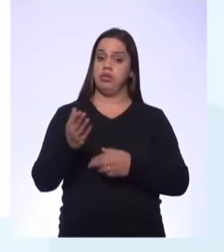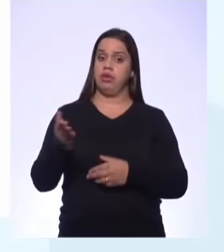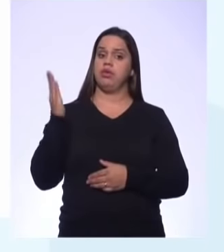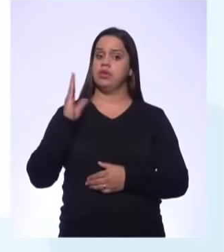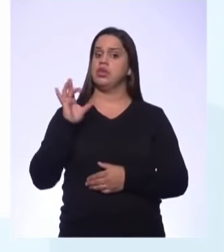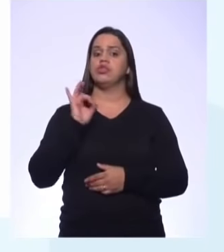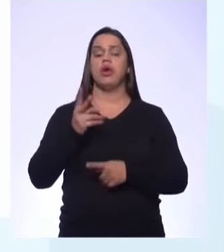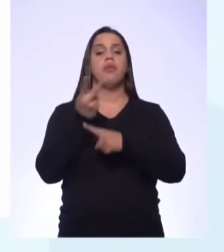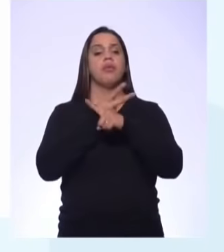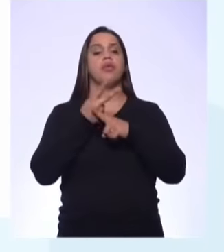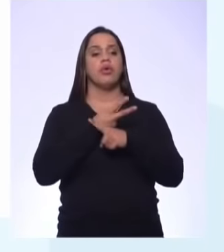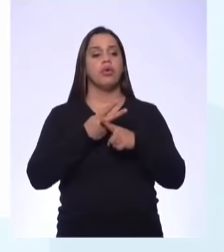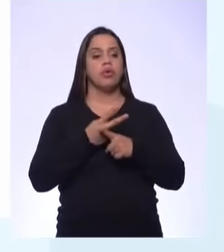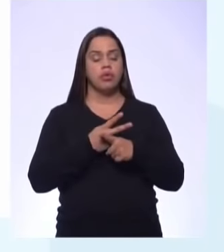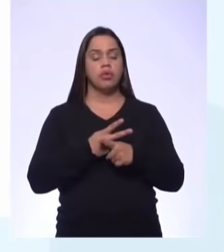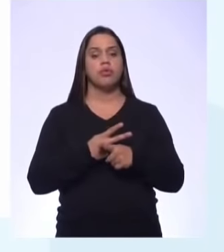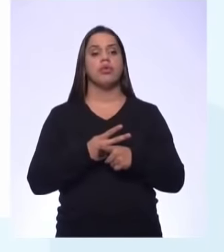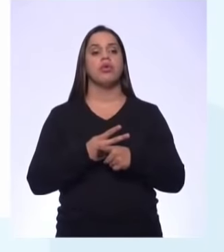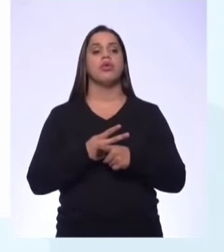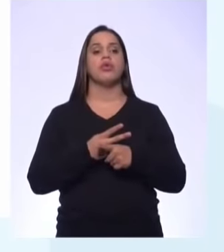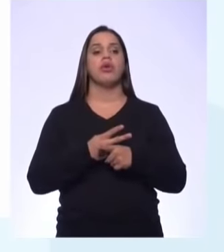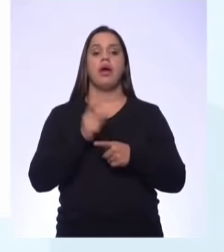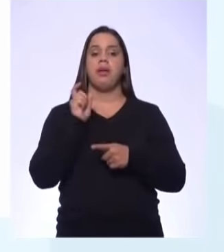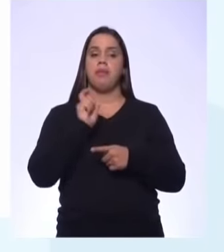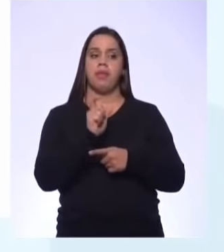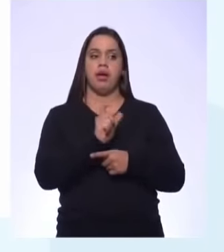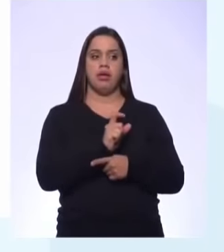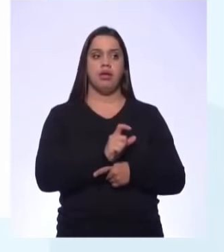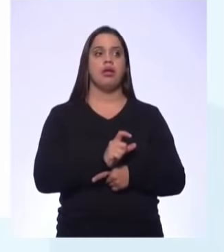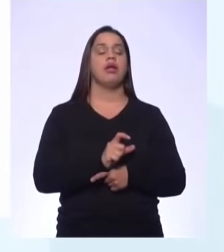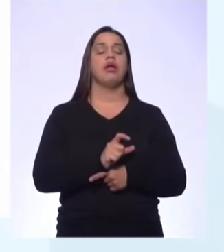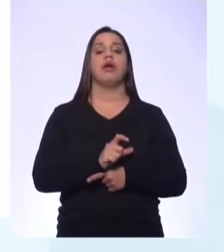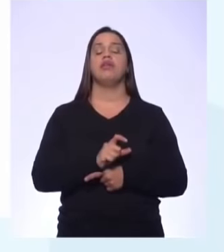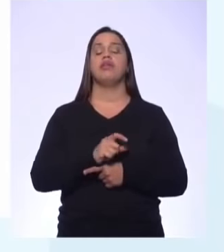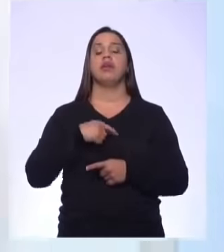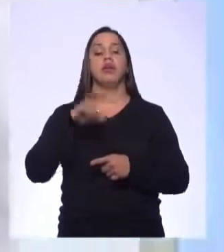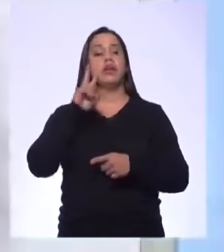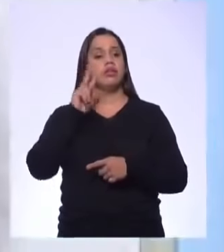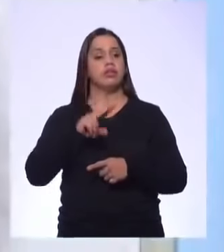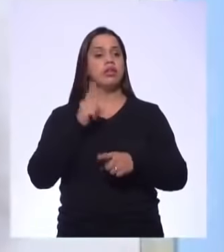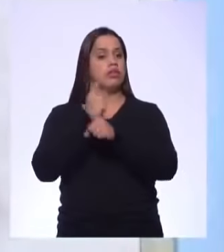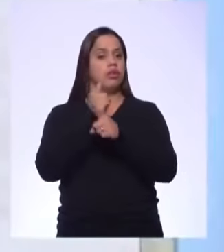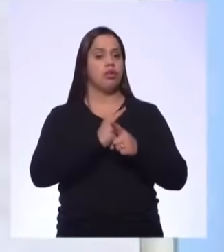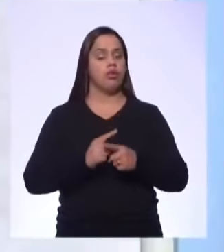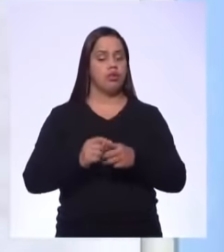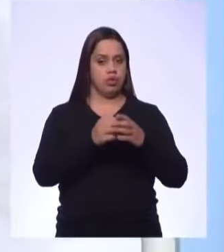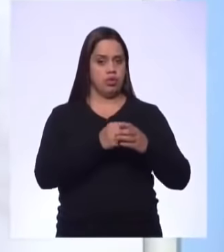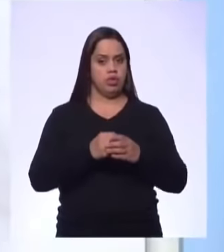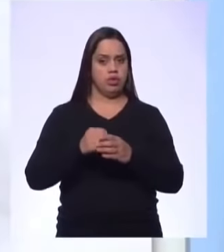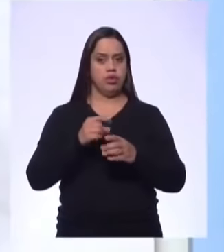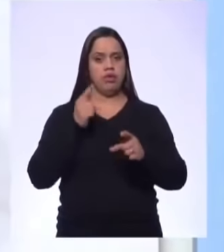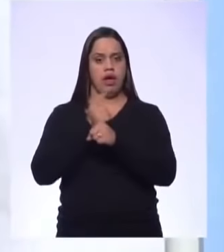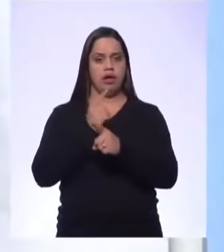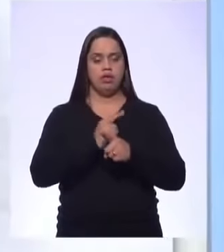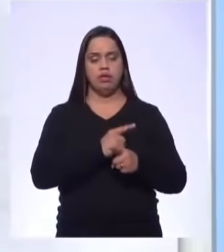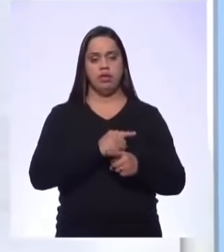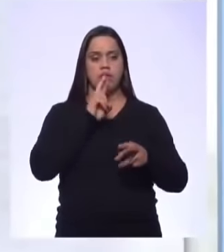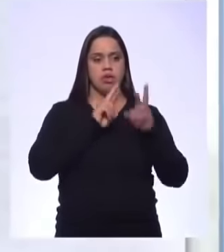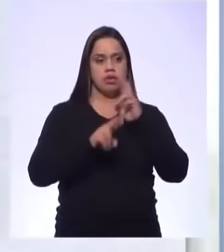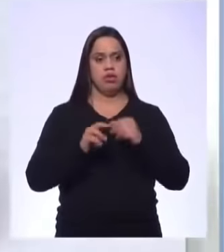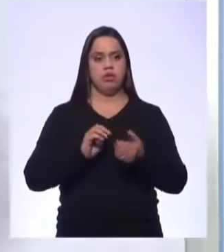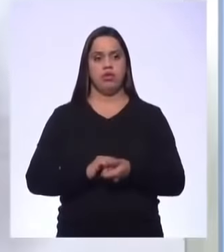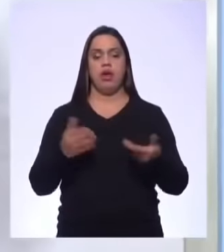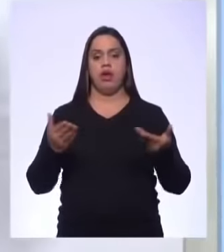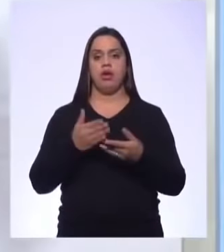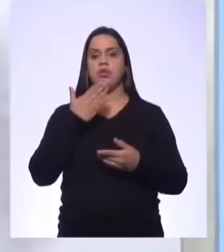só você procurar a palavra cell, tem 3 palavras cells e você ir descartando e encontrando a resposta, ok? Tá certo? Agora eu